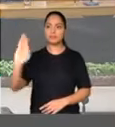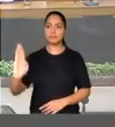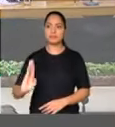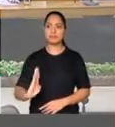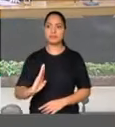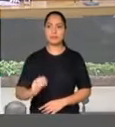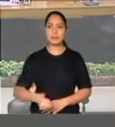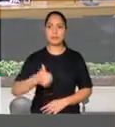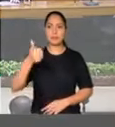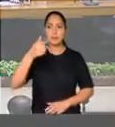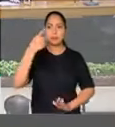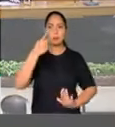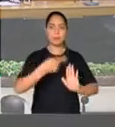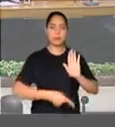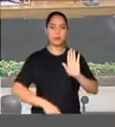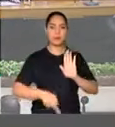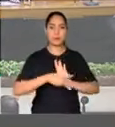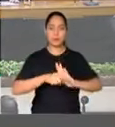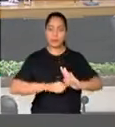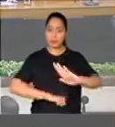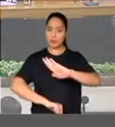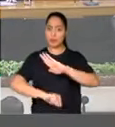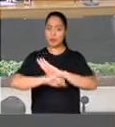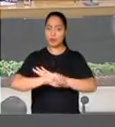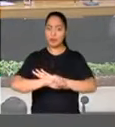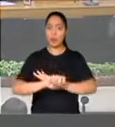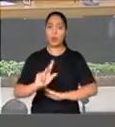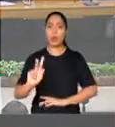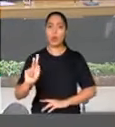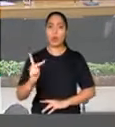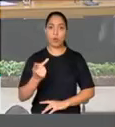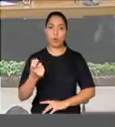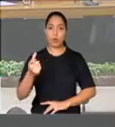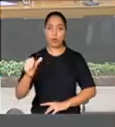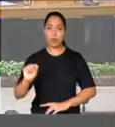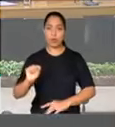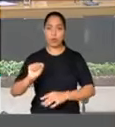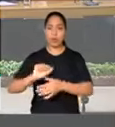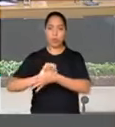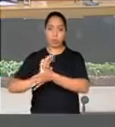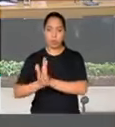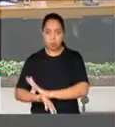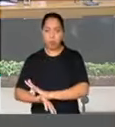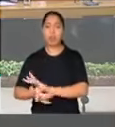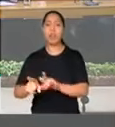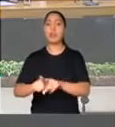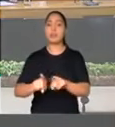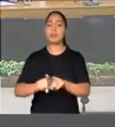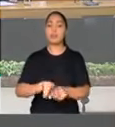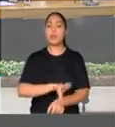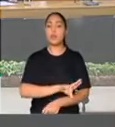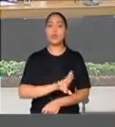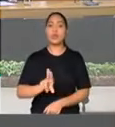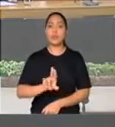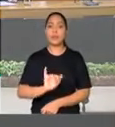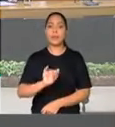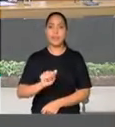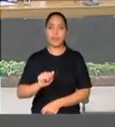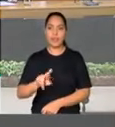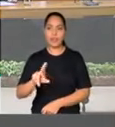primeiro projeto de criminalização da homofobia, a senhora Yara